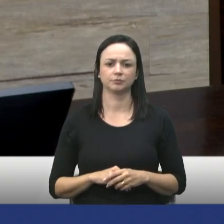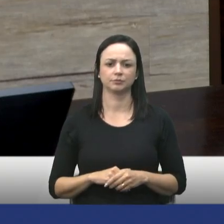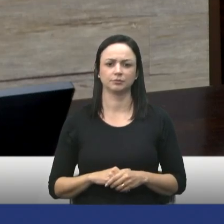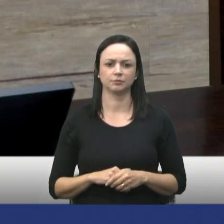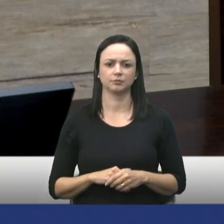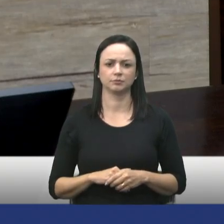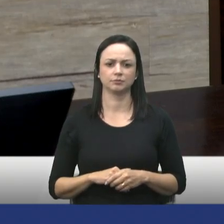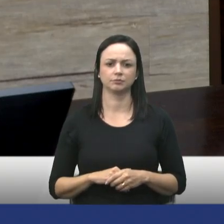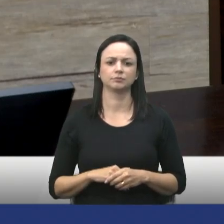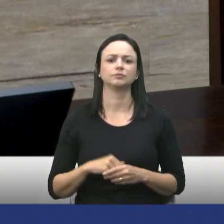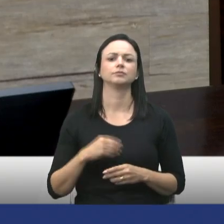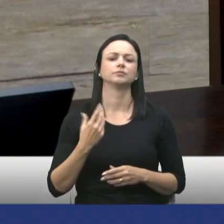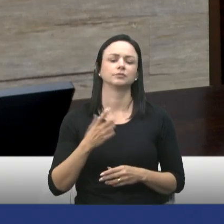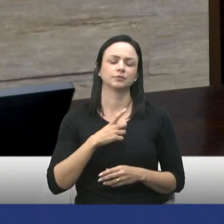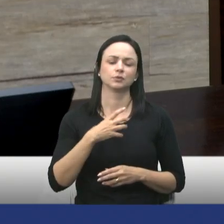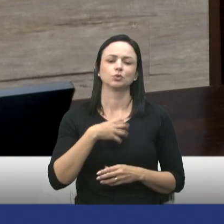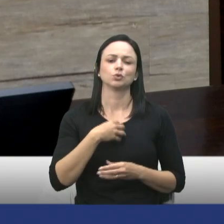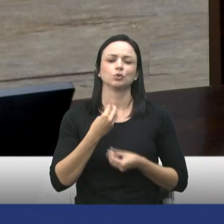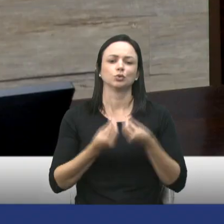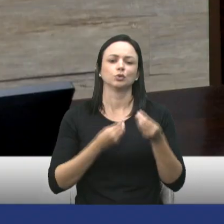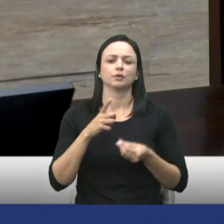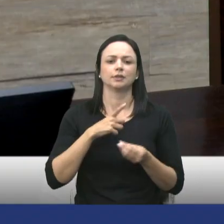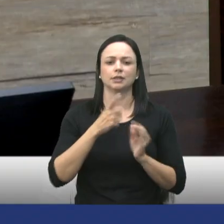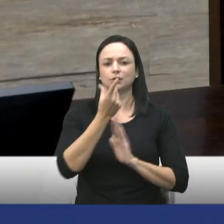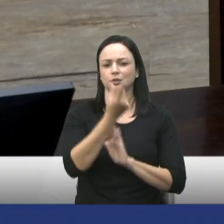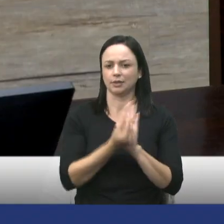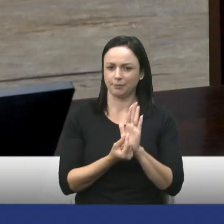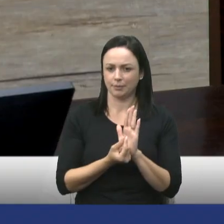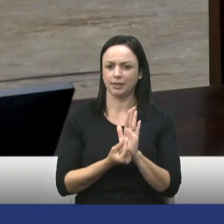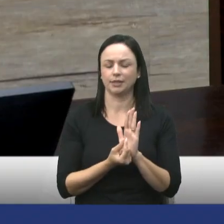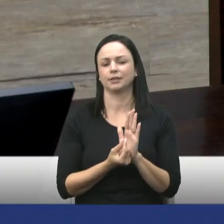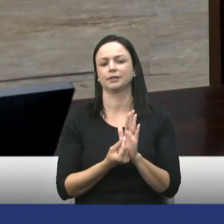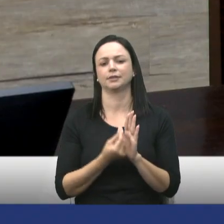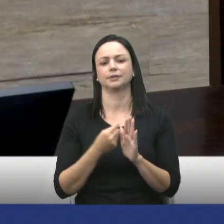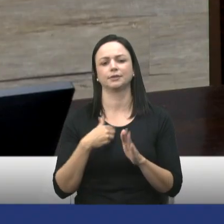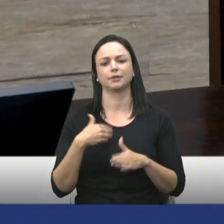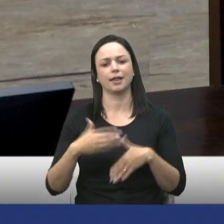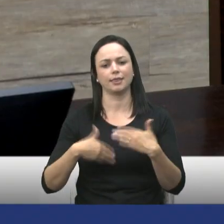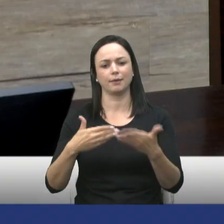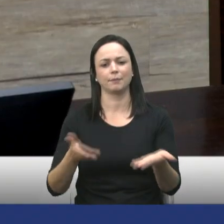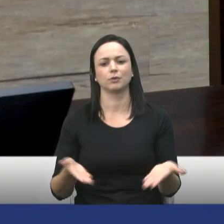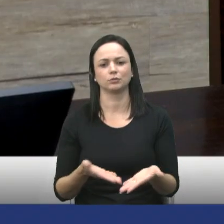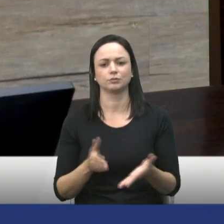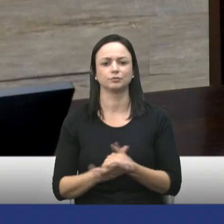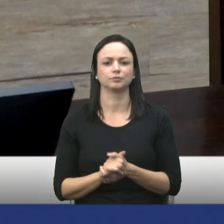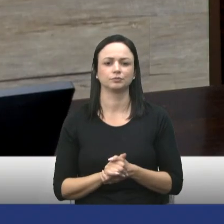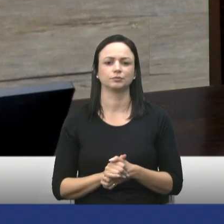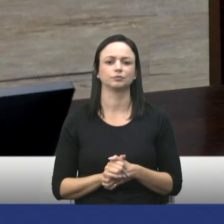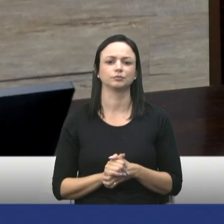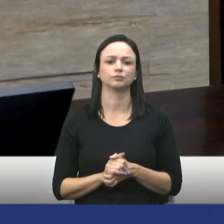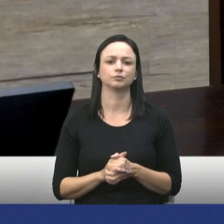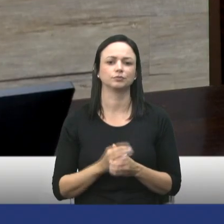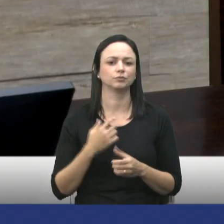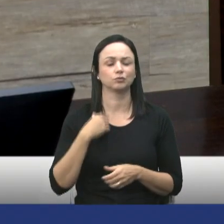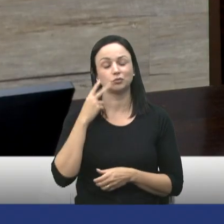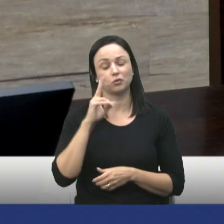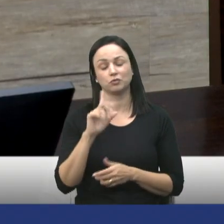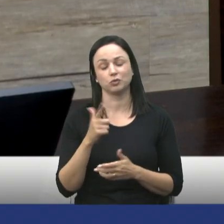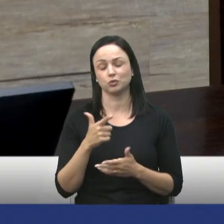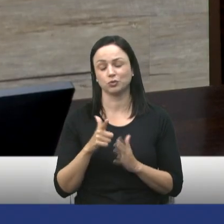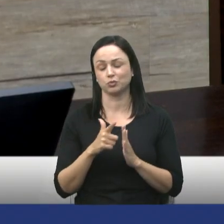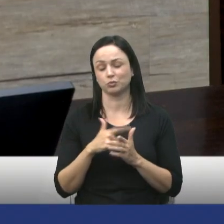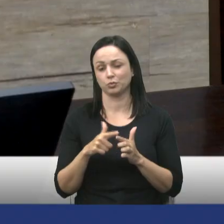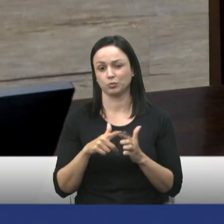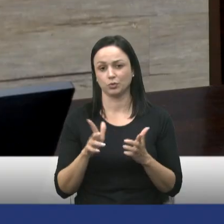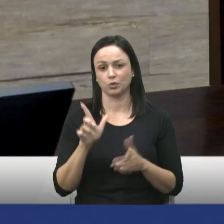da forma que está constituído o orçamento, da forma que está o andamento hoje, eu não vejo problema, né?